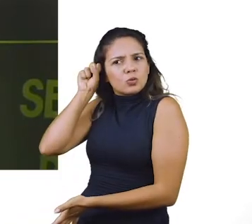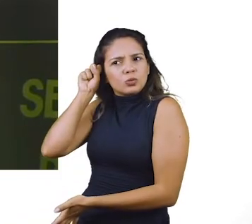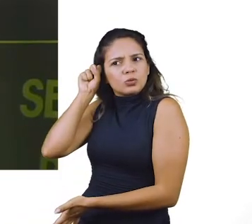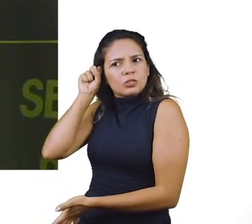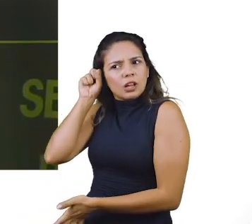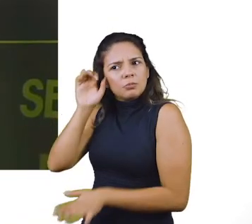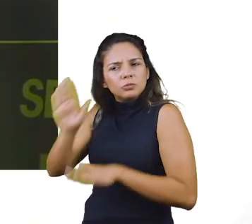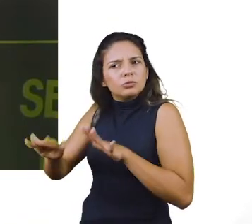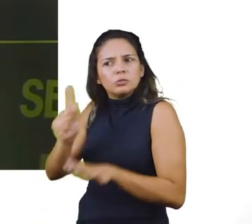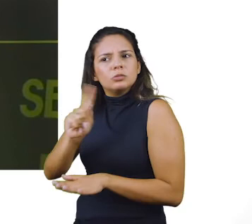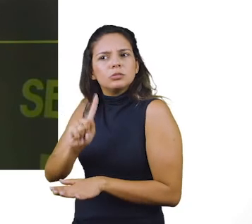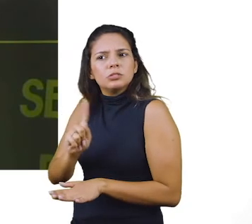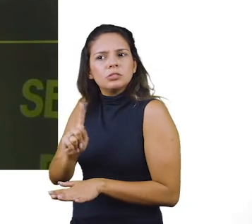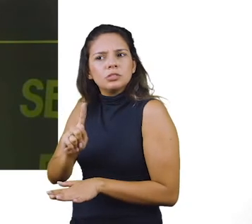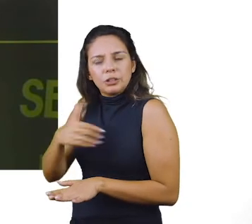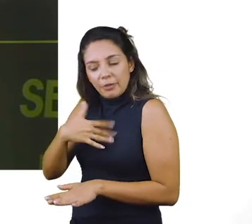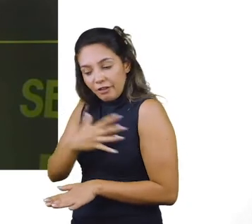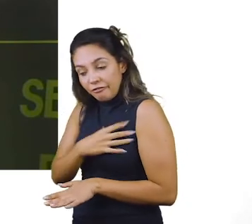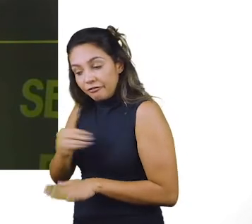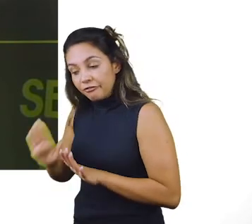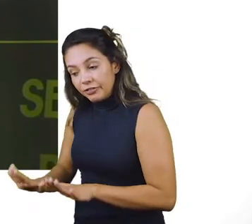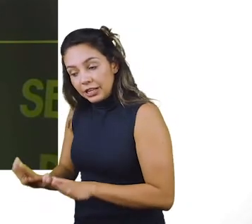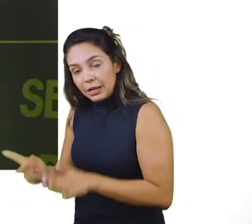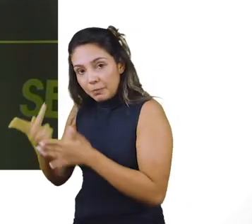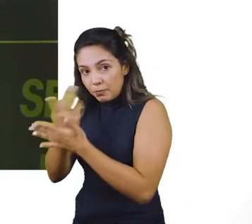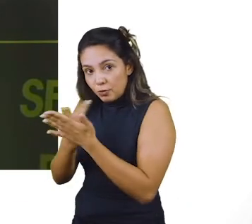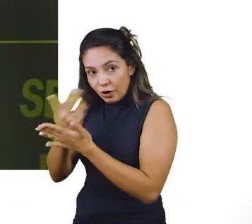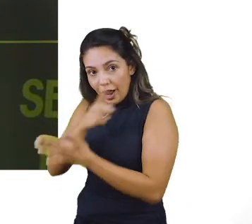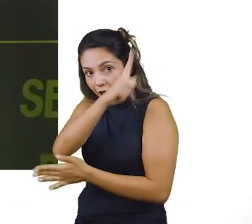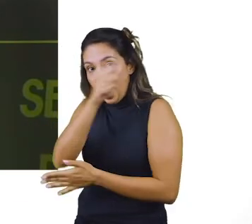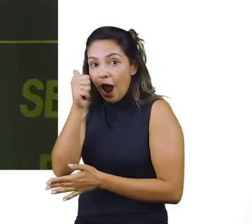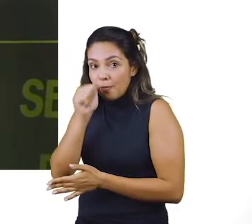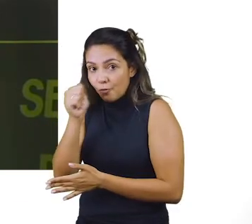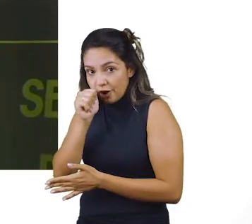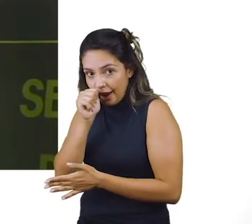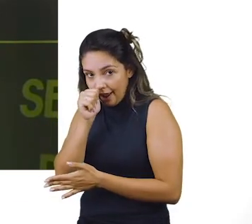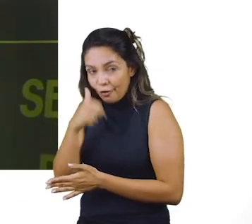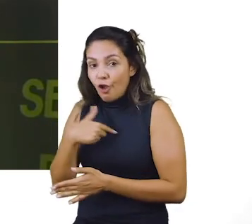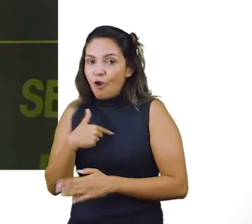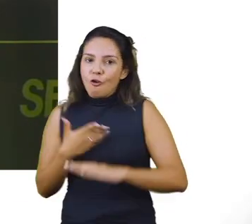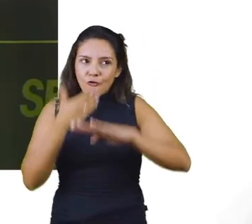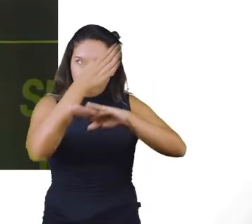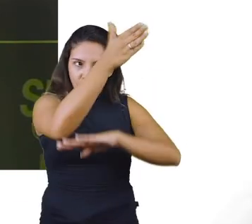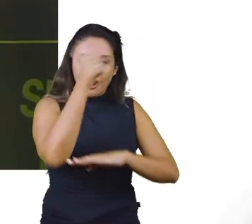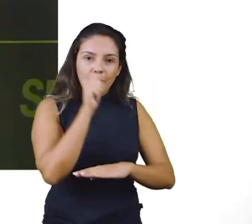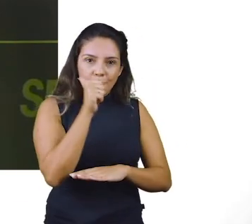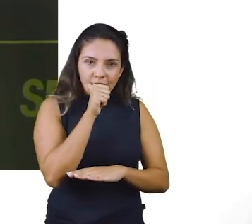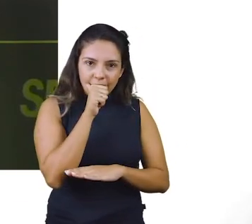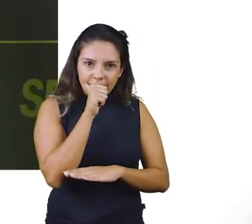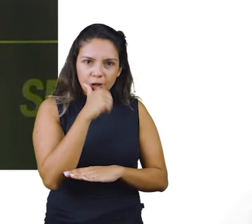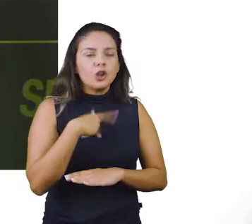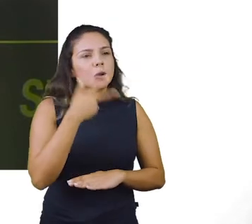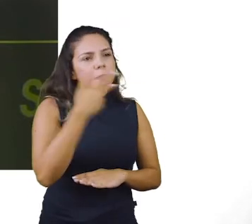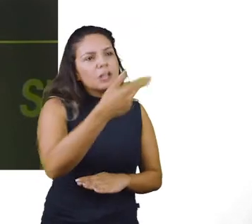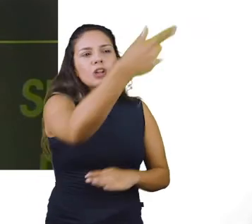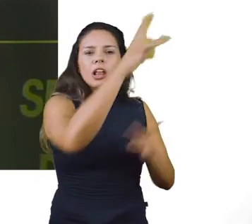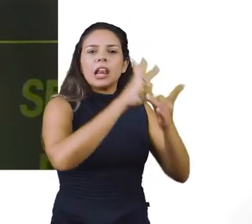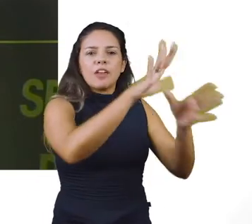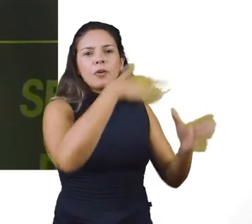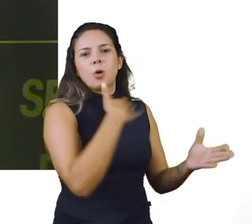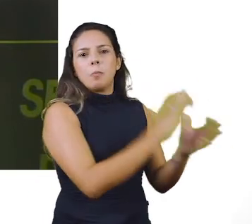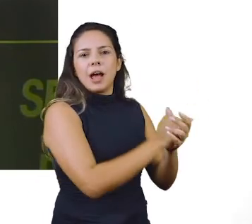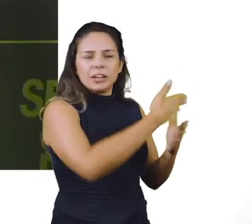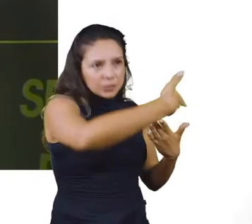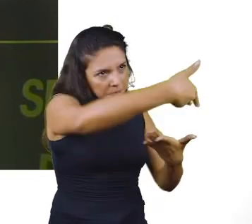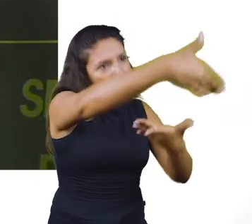pé no degrau? Minhas filhas, procurei aquela mulher do demo e lhe roguei que aplacasse de meu marido à